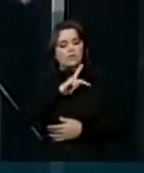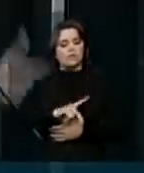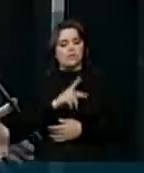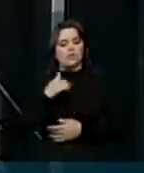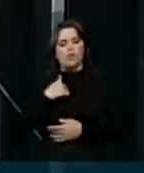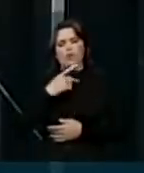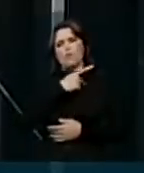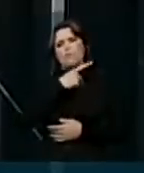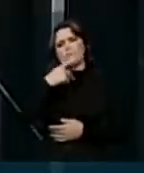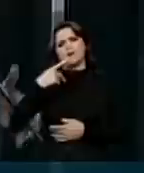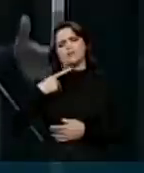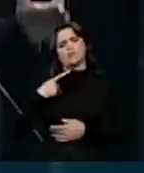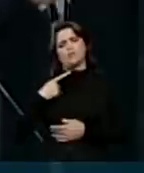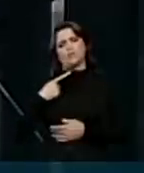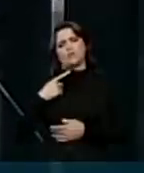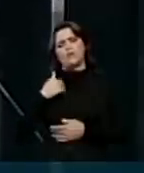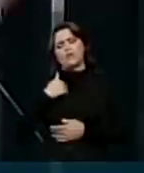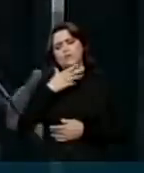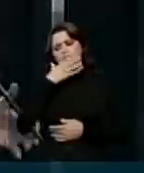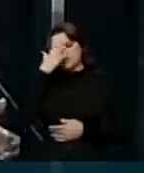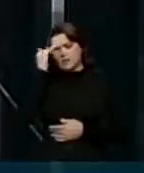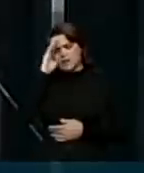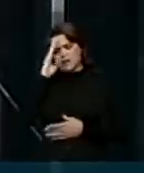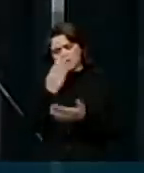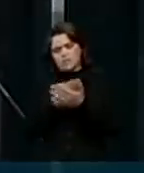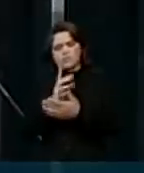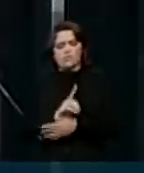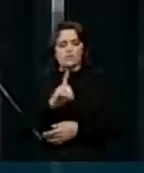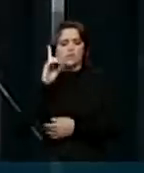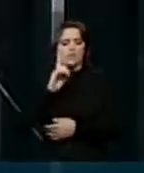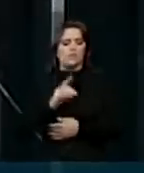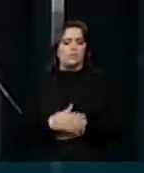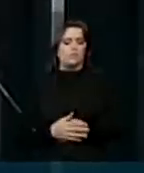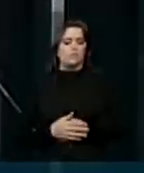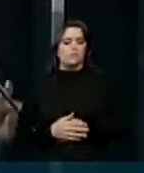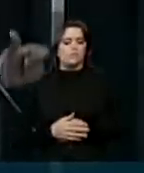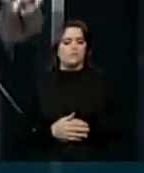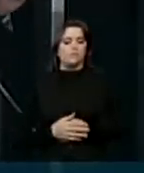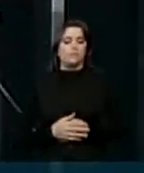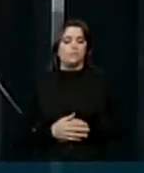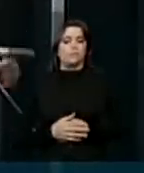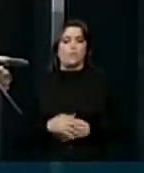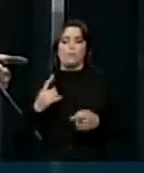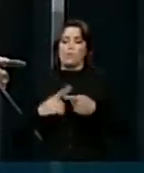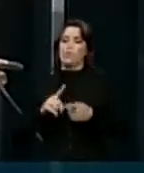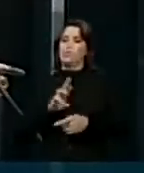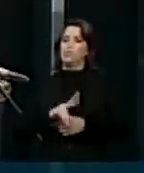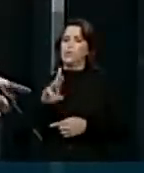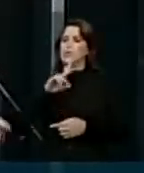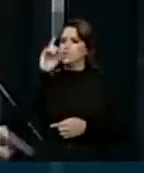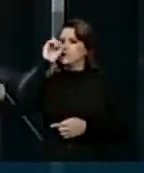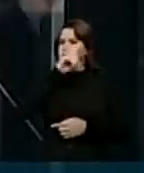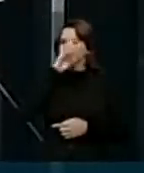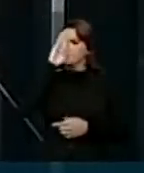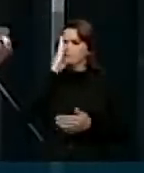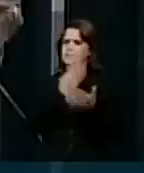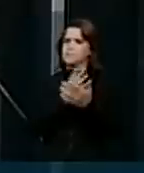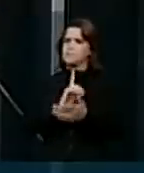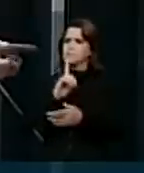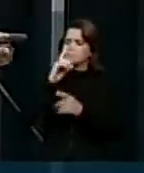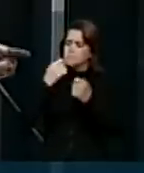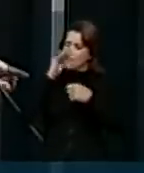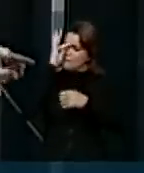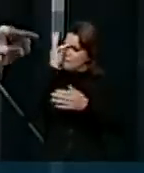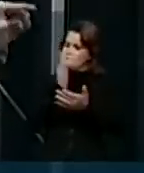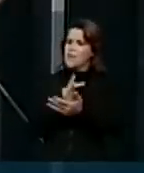como pastor que sou, como um homem que crê em Deus, porque não é difícil crer em Deus, é preciso ter mais fé